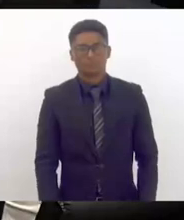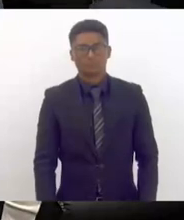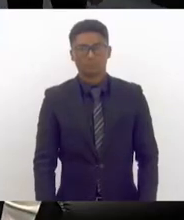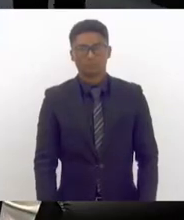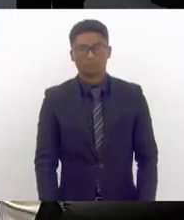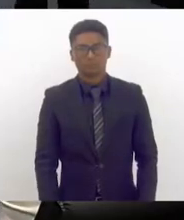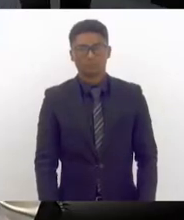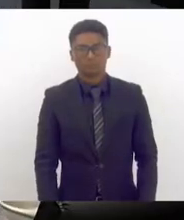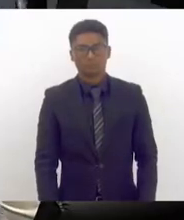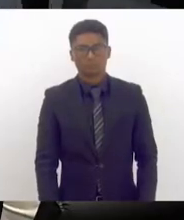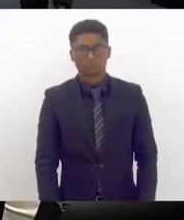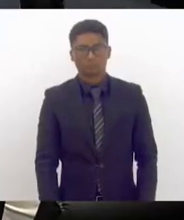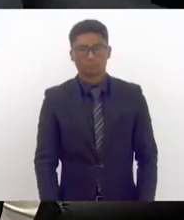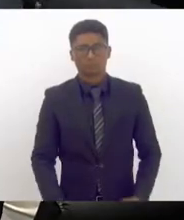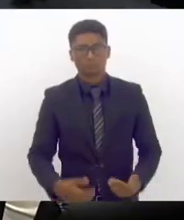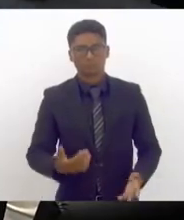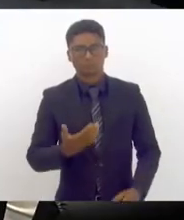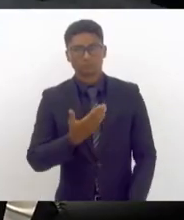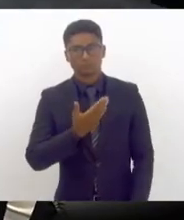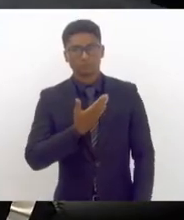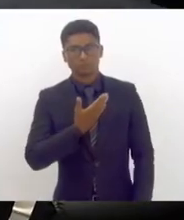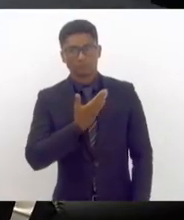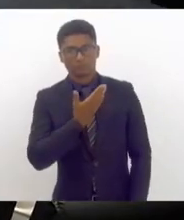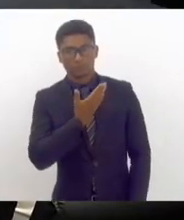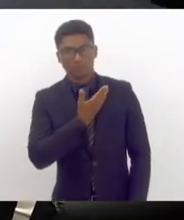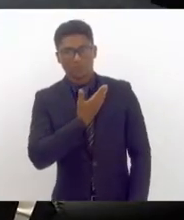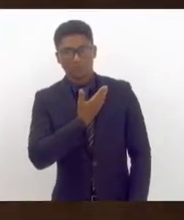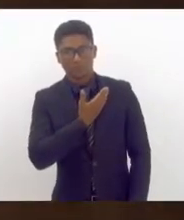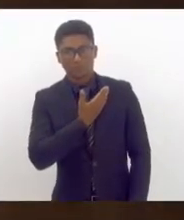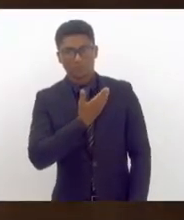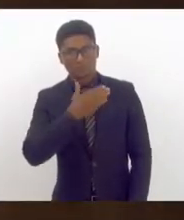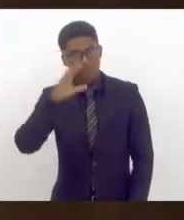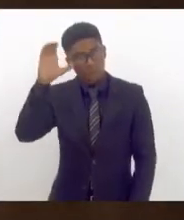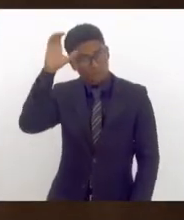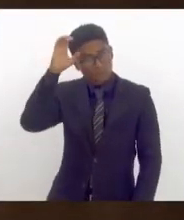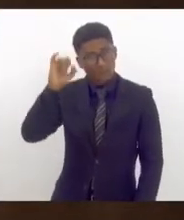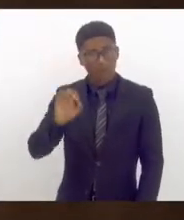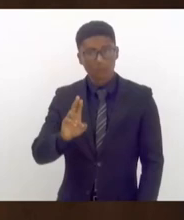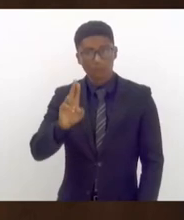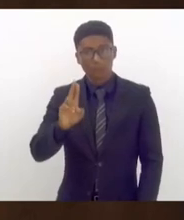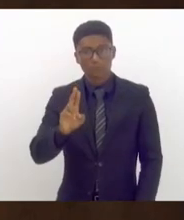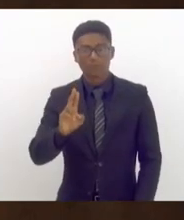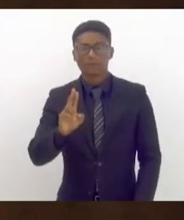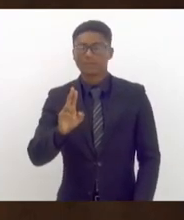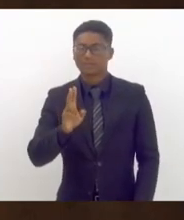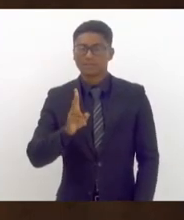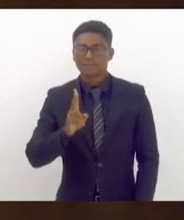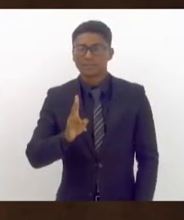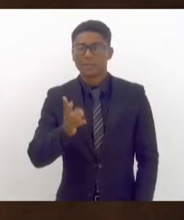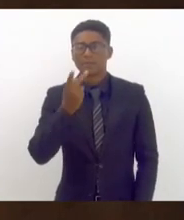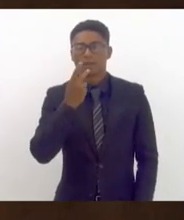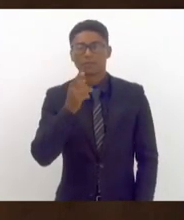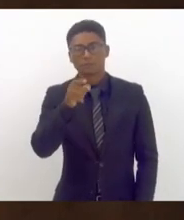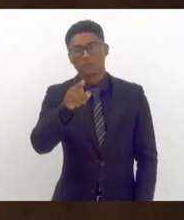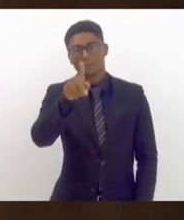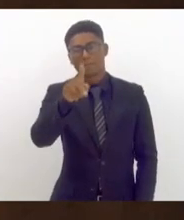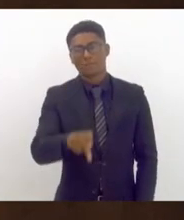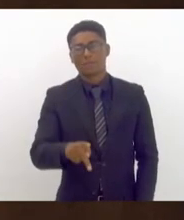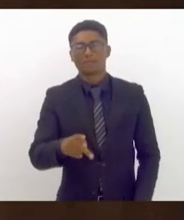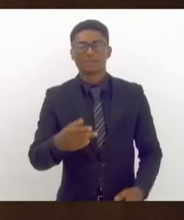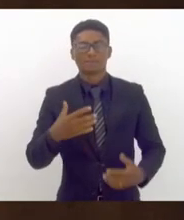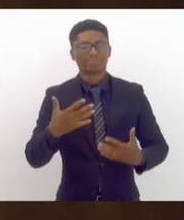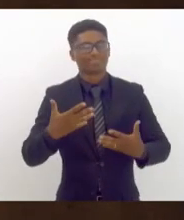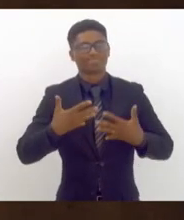Minha companheira, presidenta Tia Ju, eu sempre falo que é uma alegria vê-la exercendo a